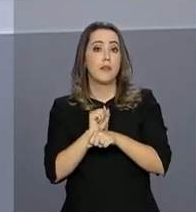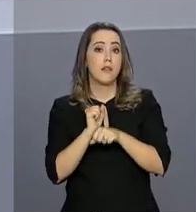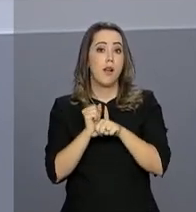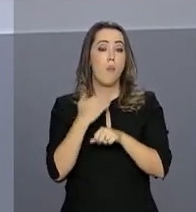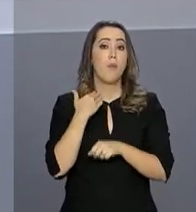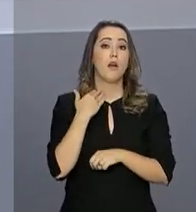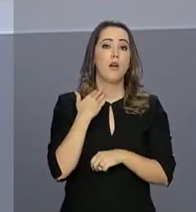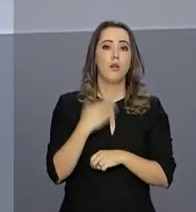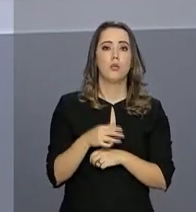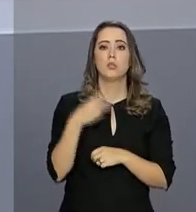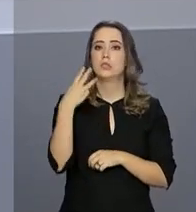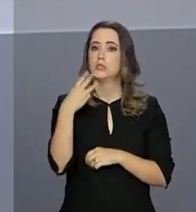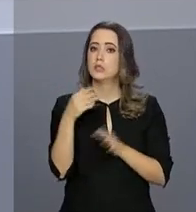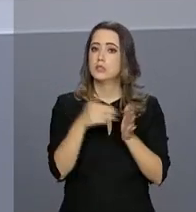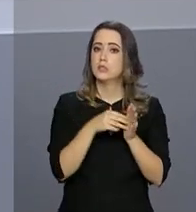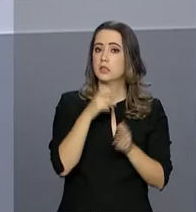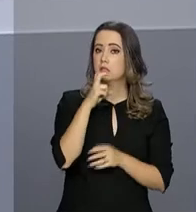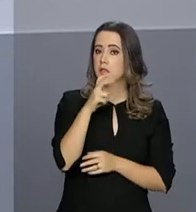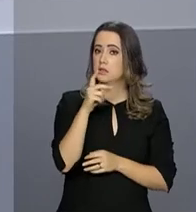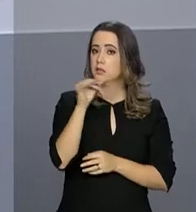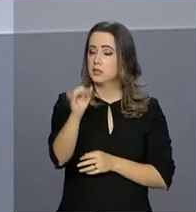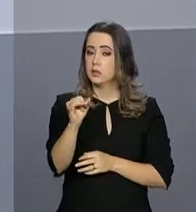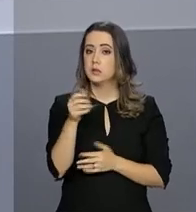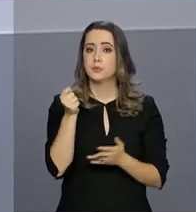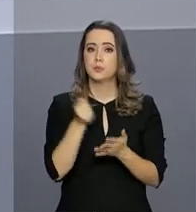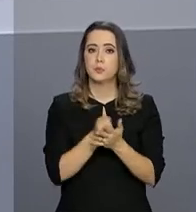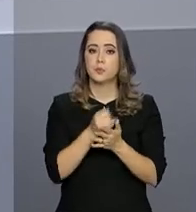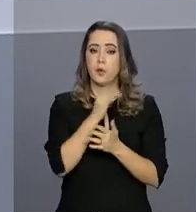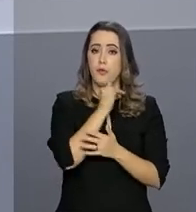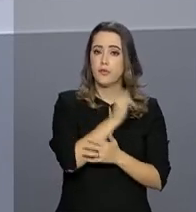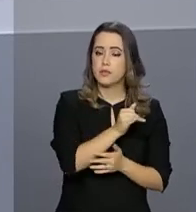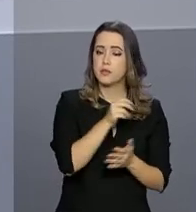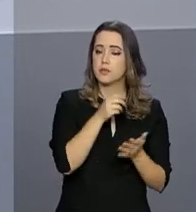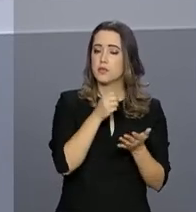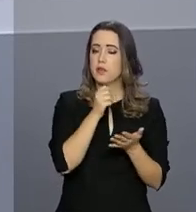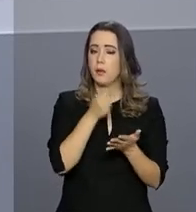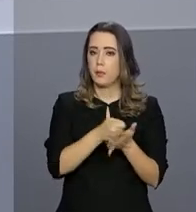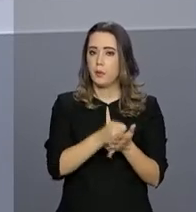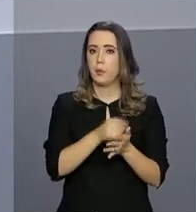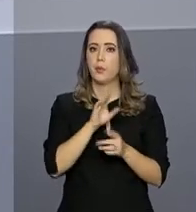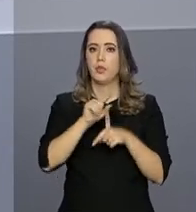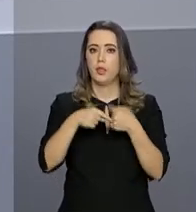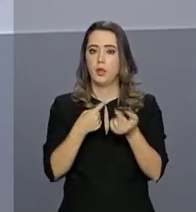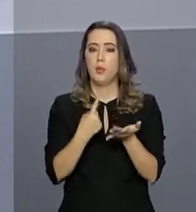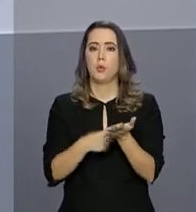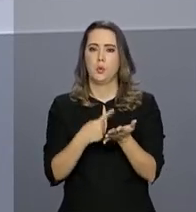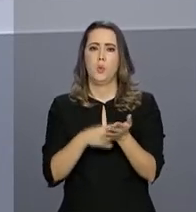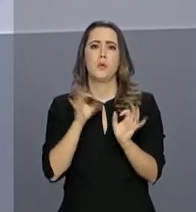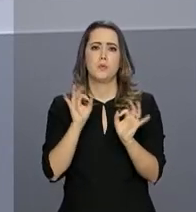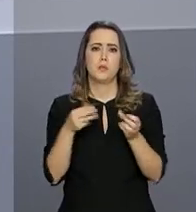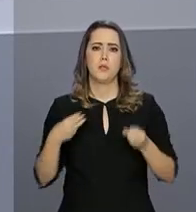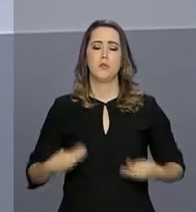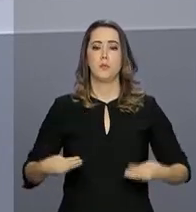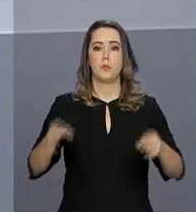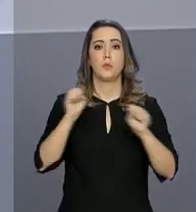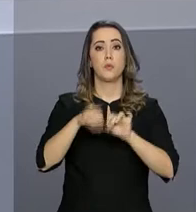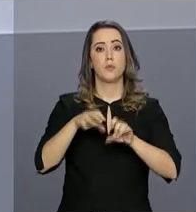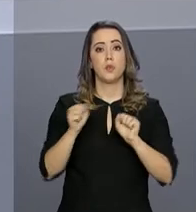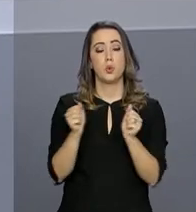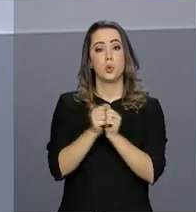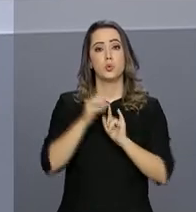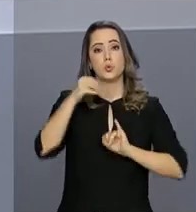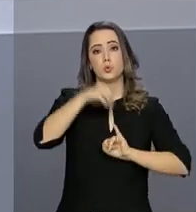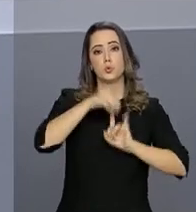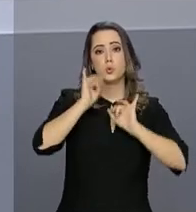que pode levar de três a cinco dias úteis após a confirmação das inscrições o ministério da educação eo inep